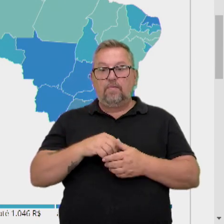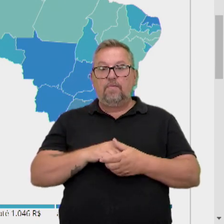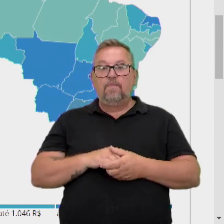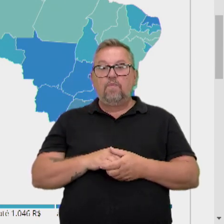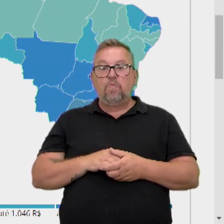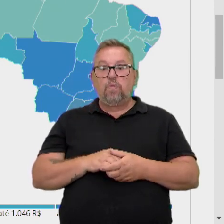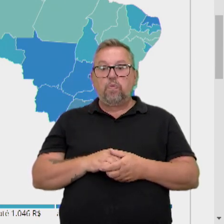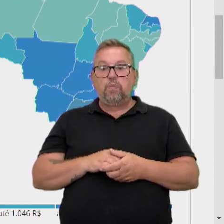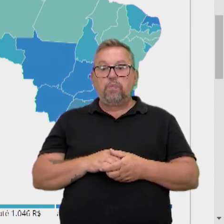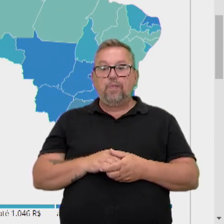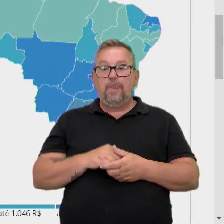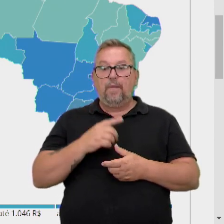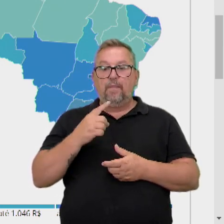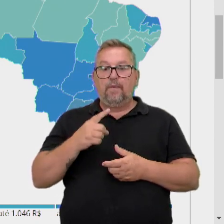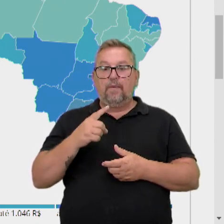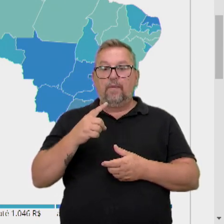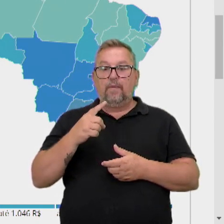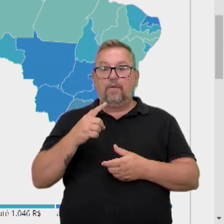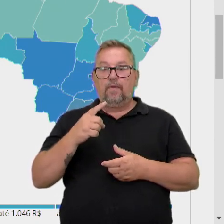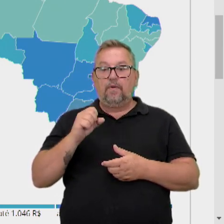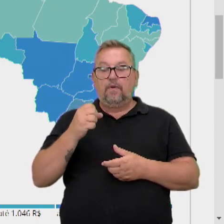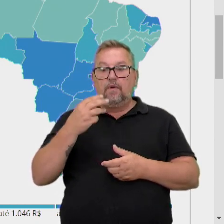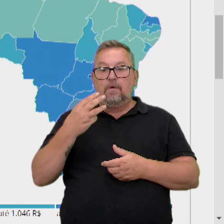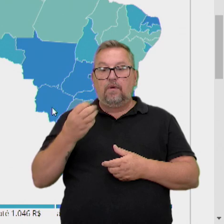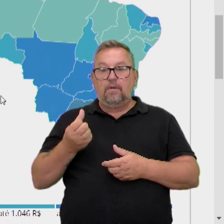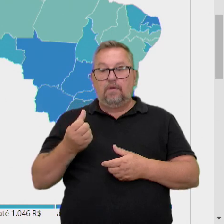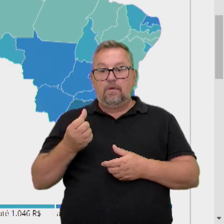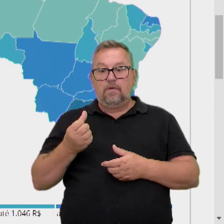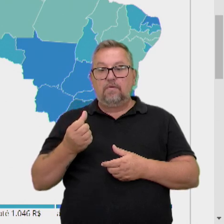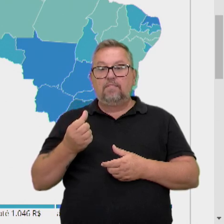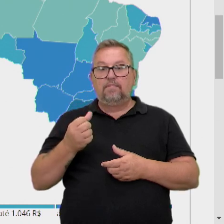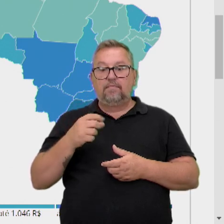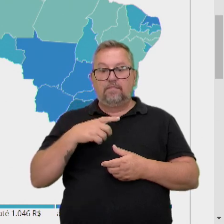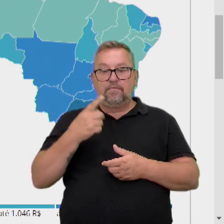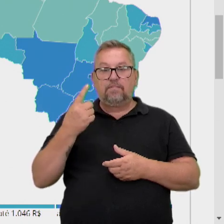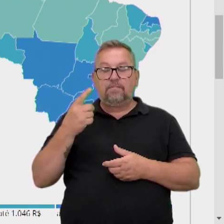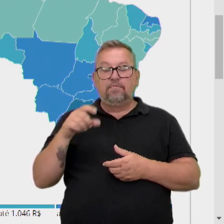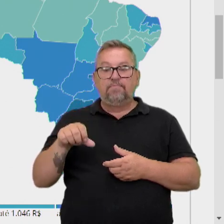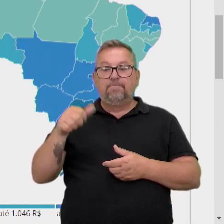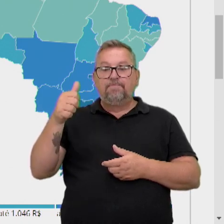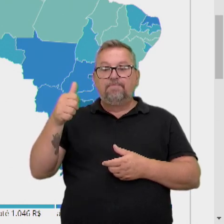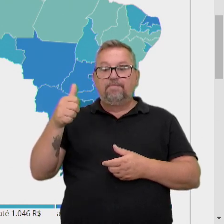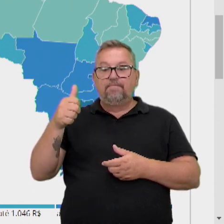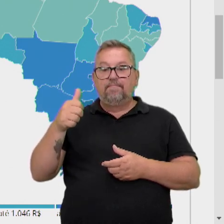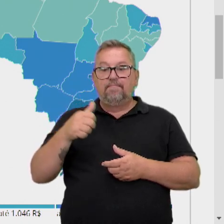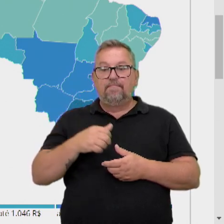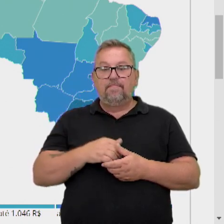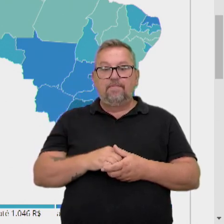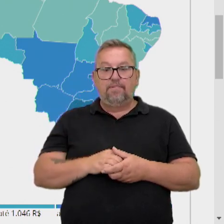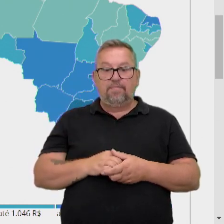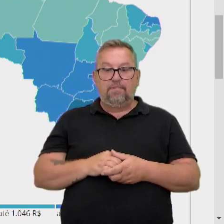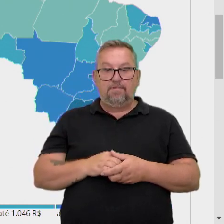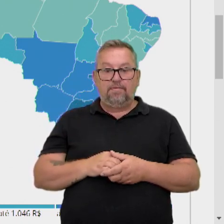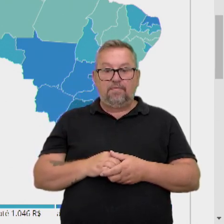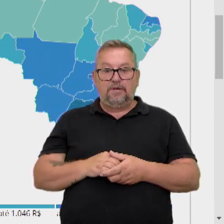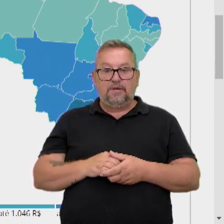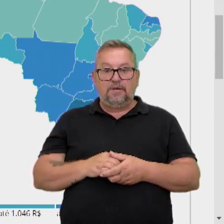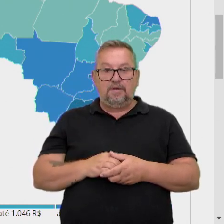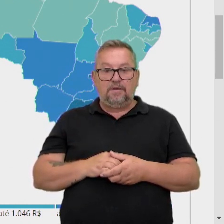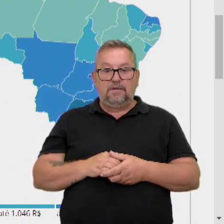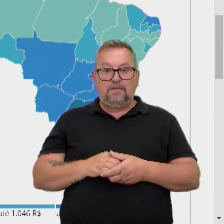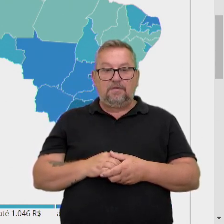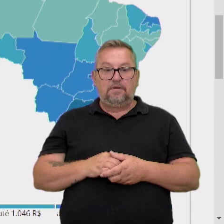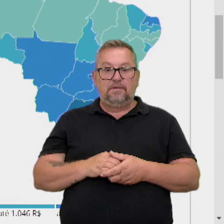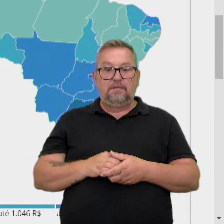2.513, né, e o estado de São Paulo 1.836 é o único que está na frente, é a região lá do Distrito Federal. Mas aí nós temos